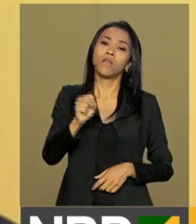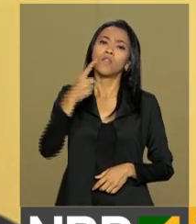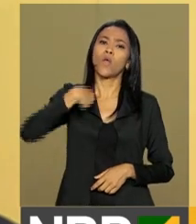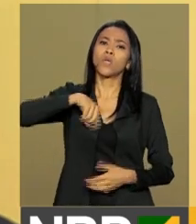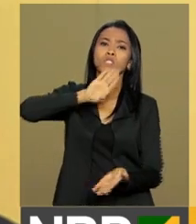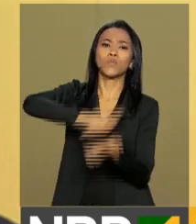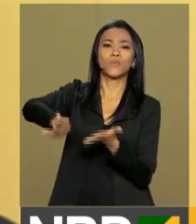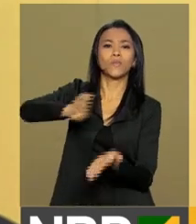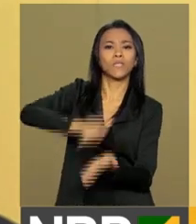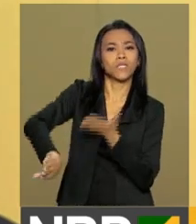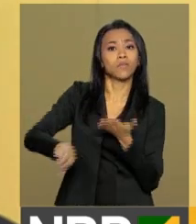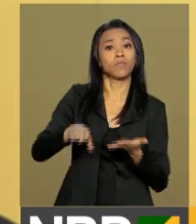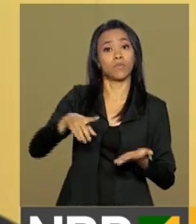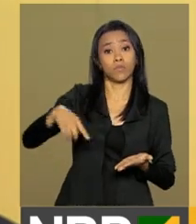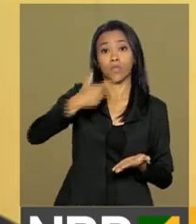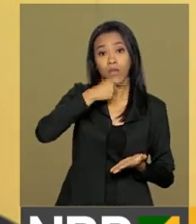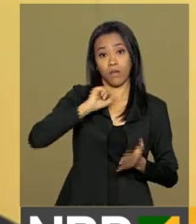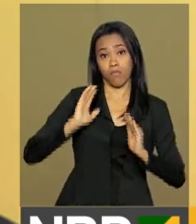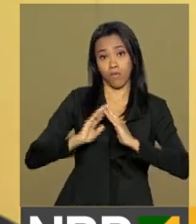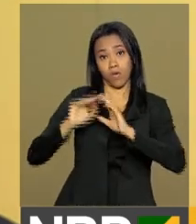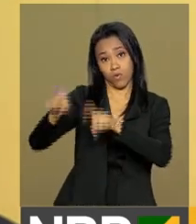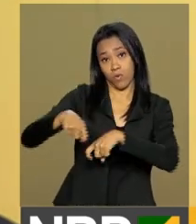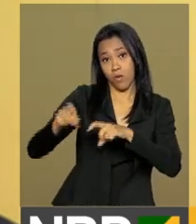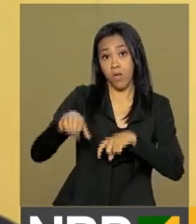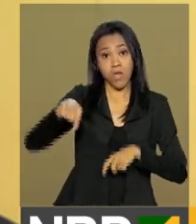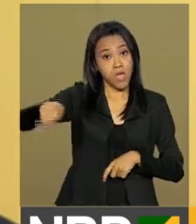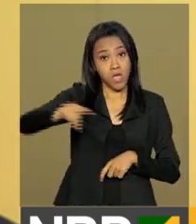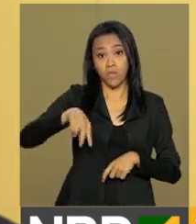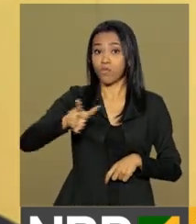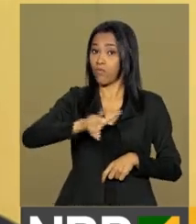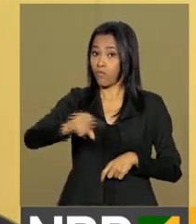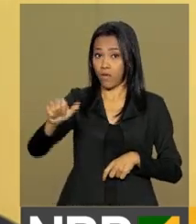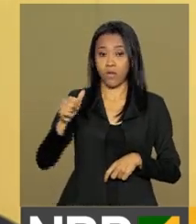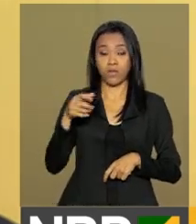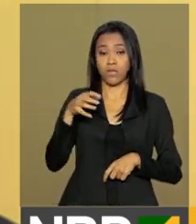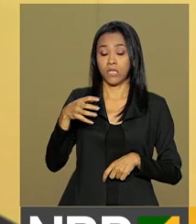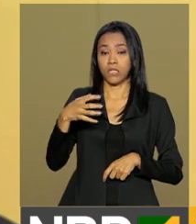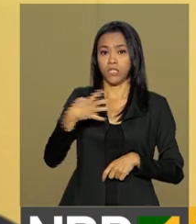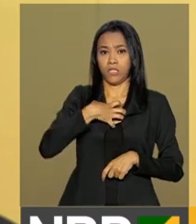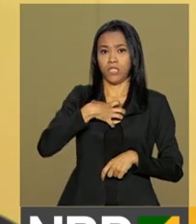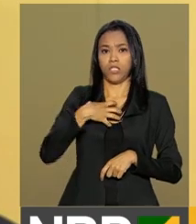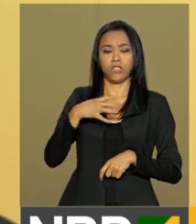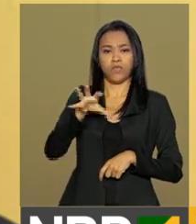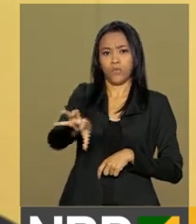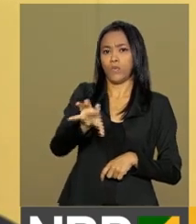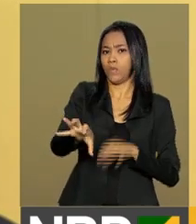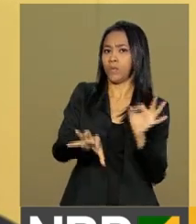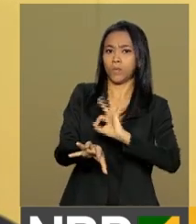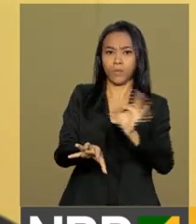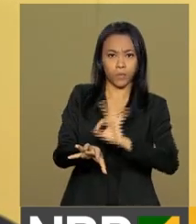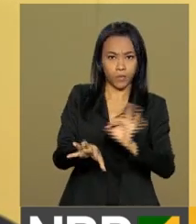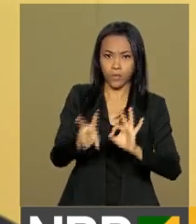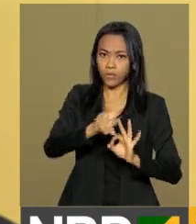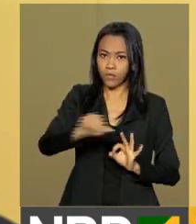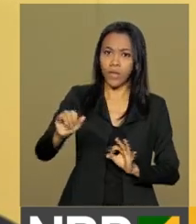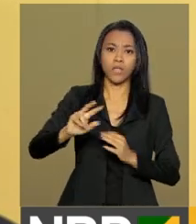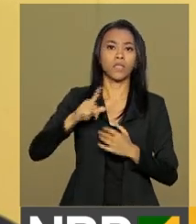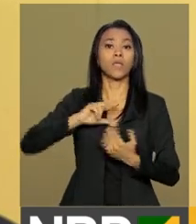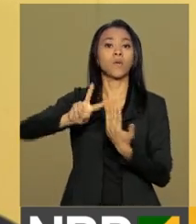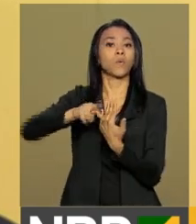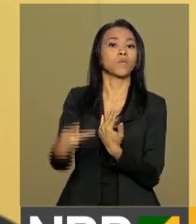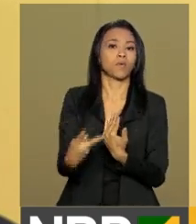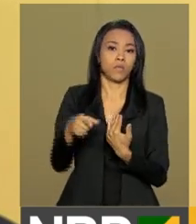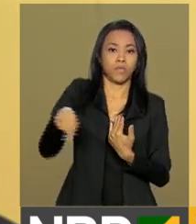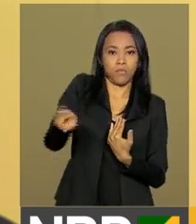trabalhadores rurais. Eles não serão alcançados pela reforma da Previdência. Ou seja, é uma reforma que nós estamos fazendo para os mais